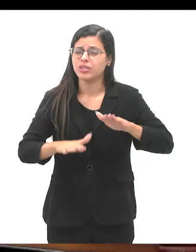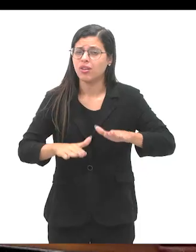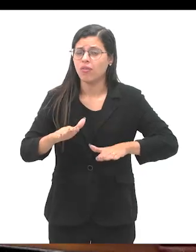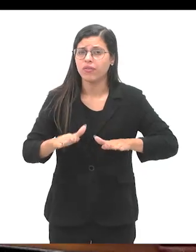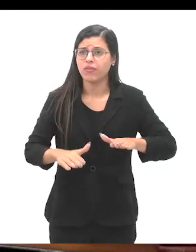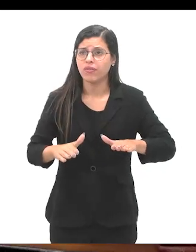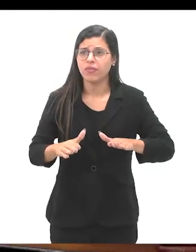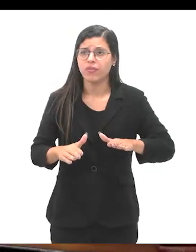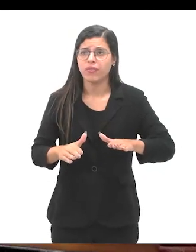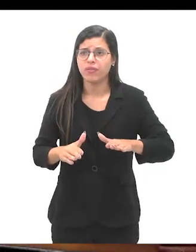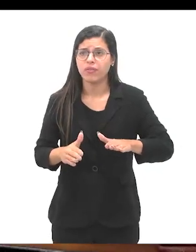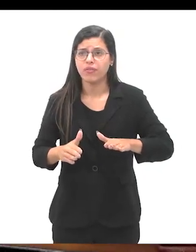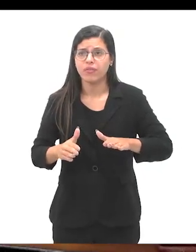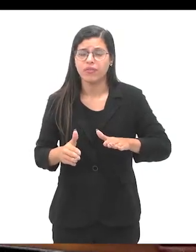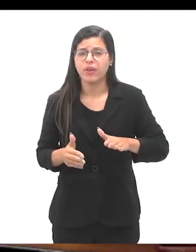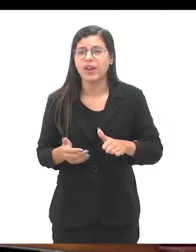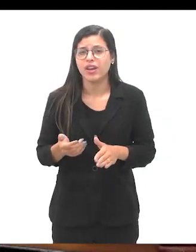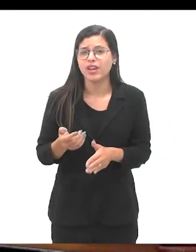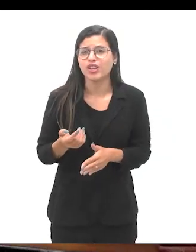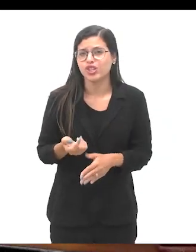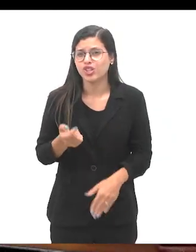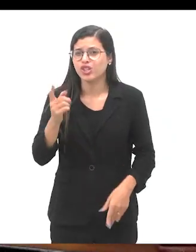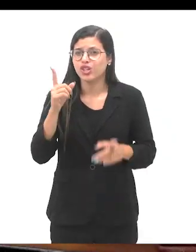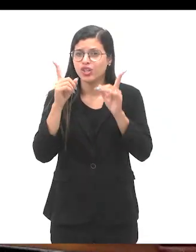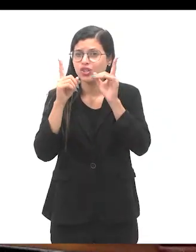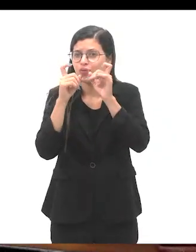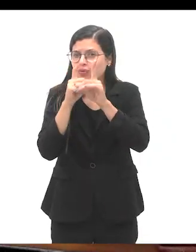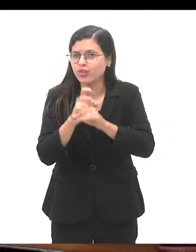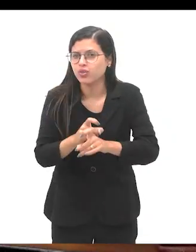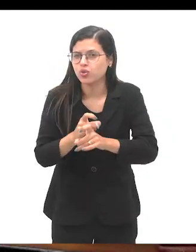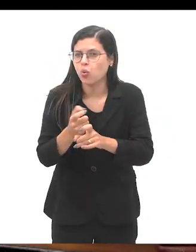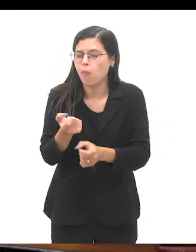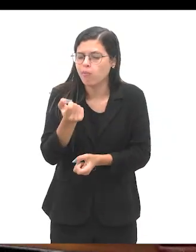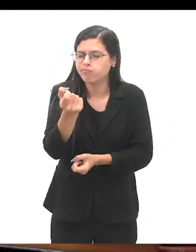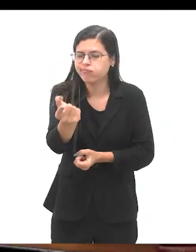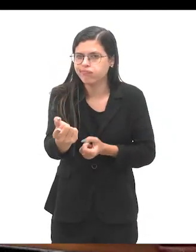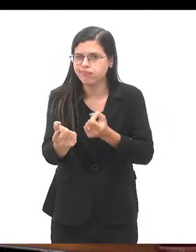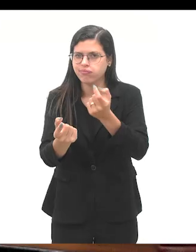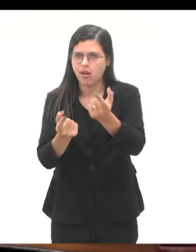gente tenha esse reflexo quando aparece uma espécie emblemática assim, né?